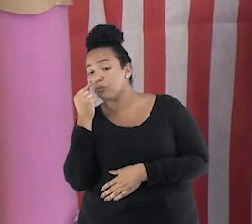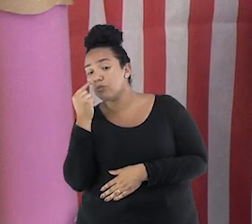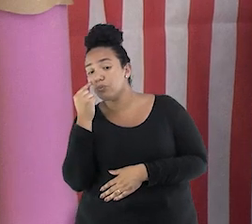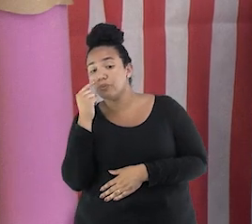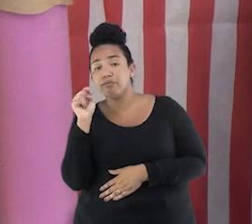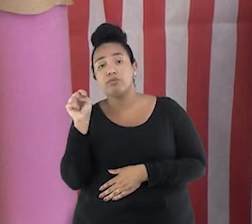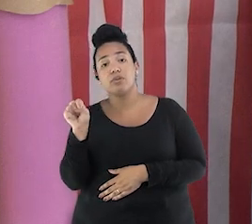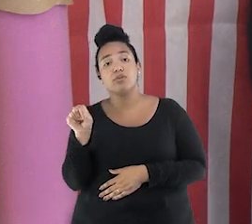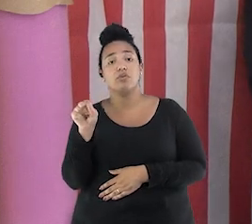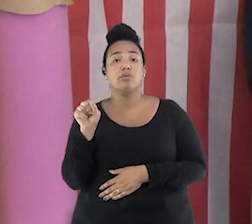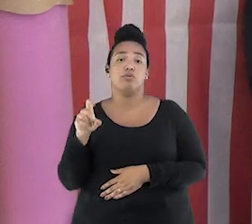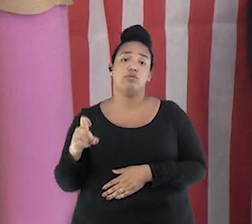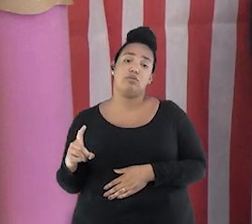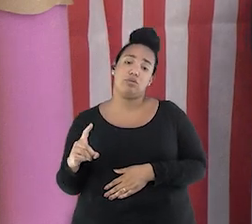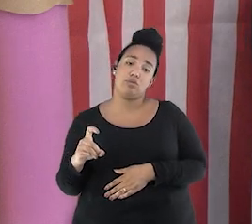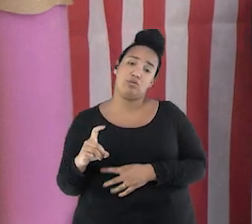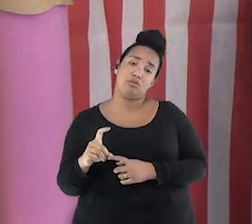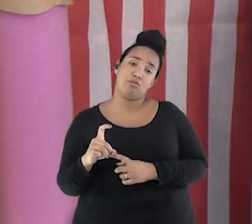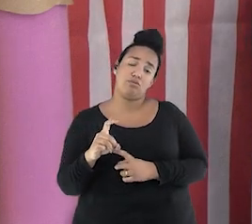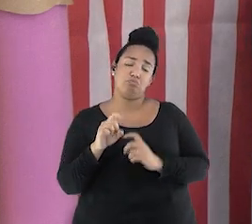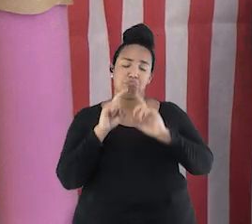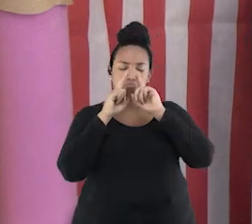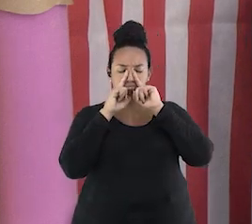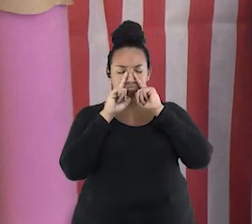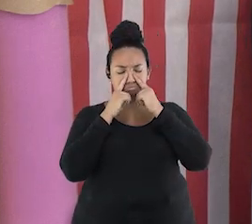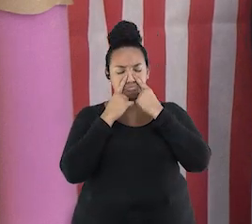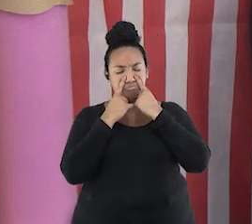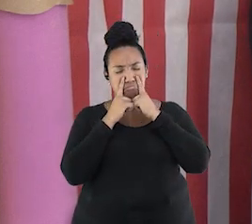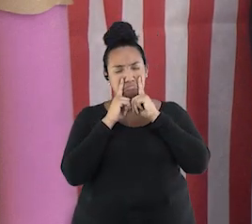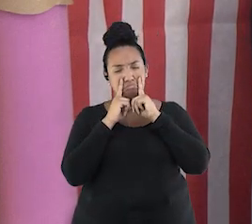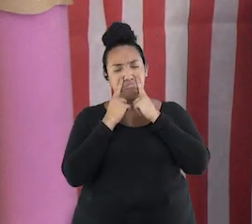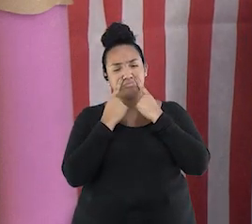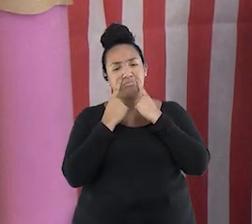e viu a pobre Lúcia chorando.